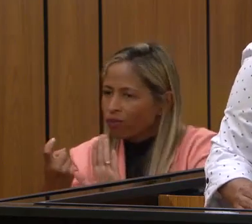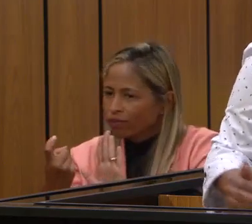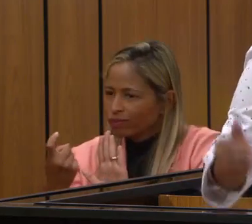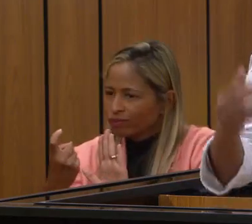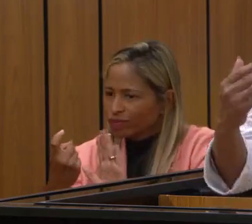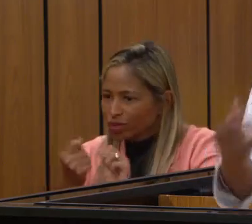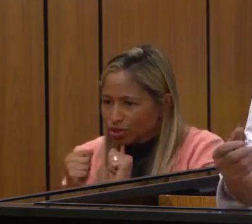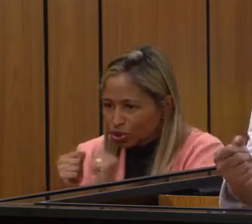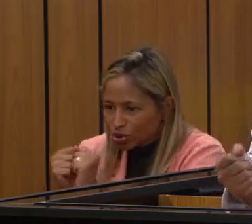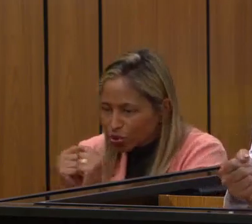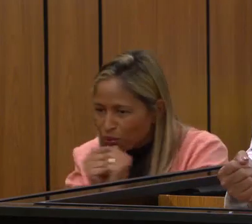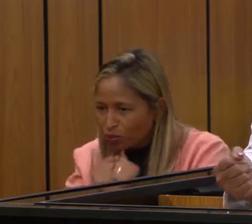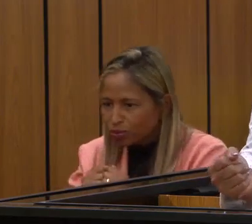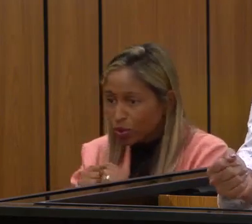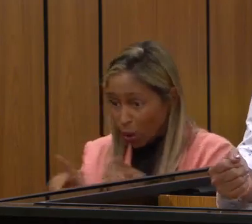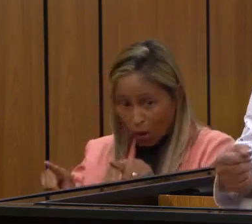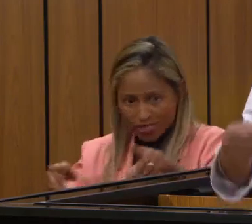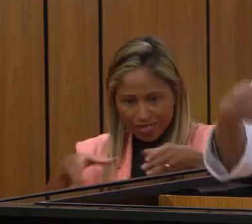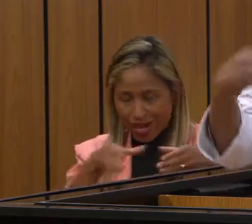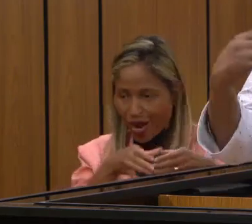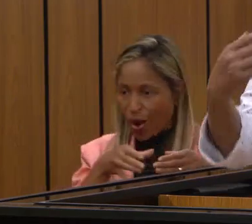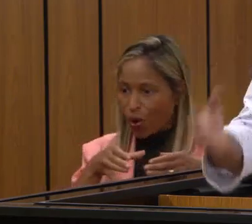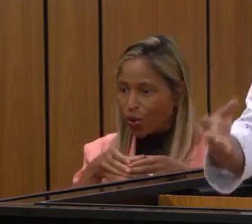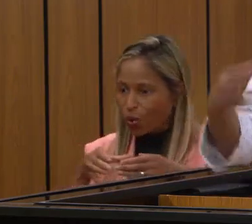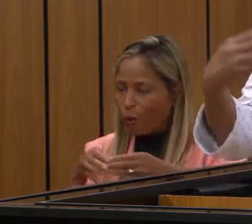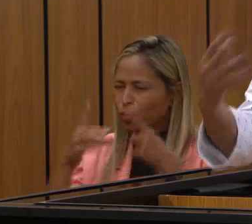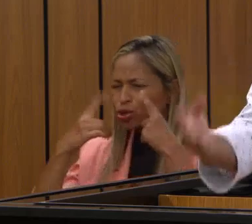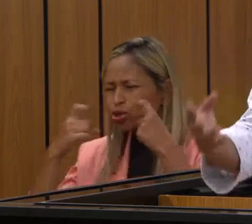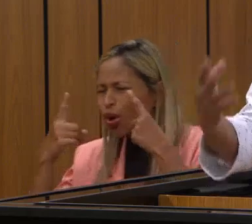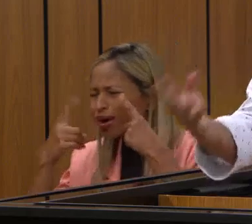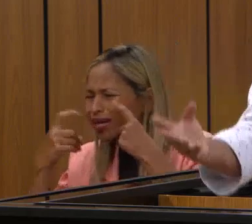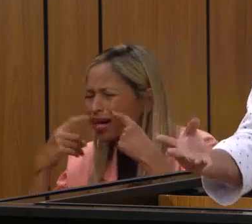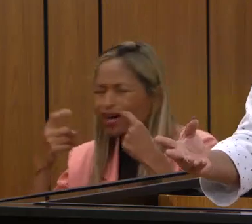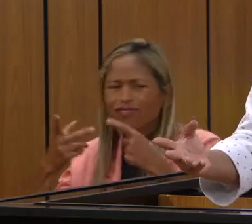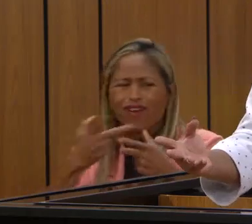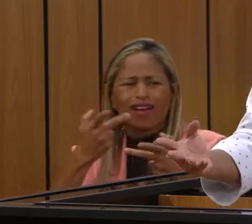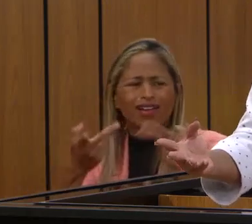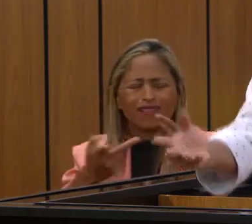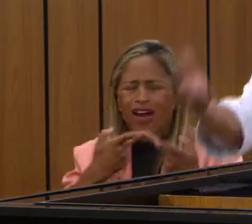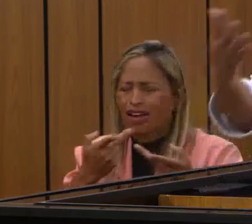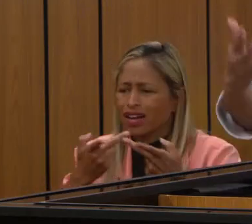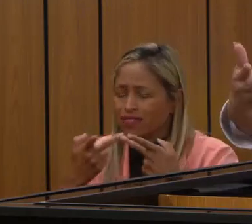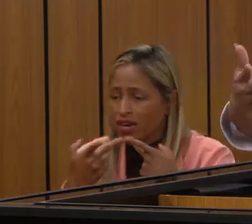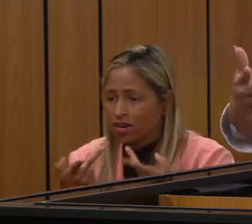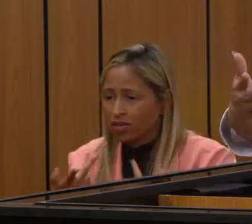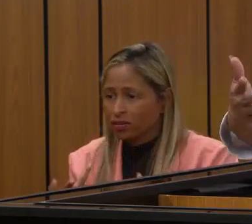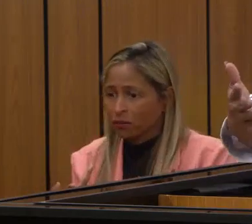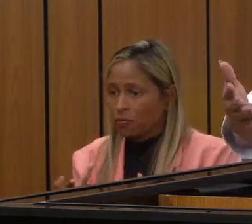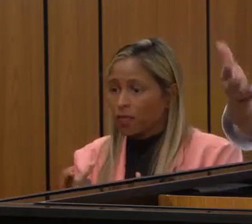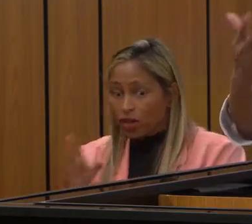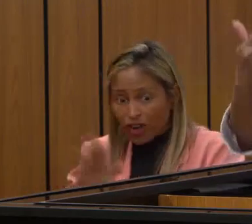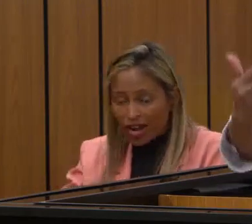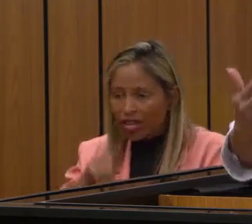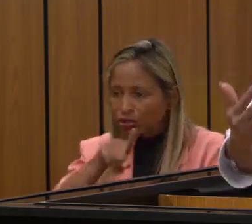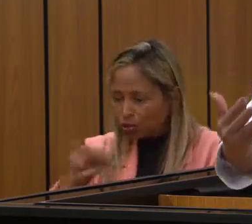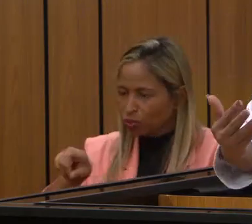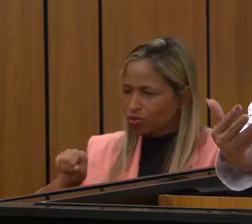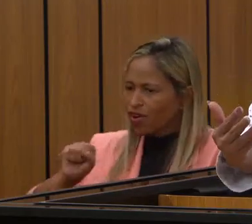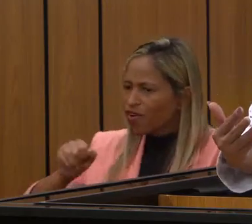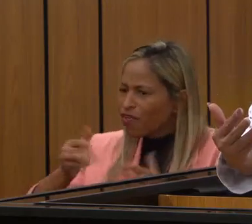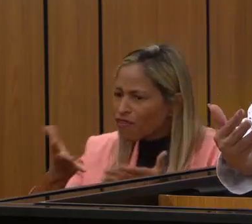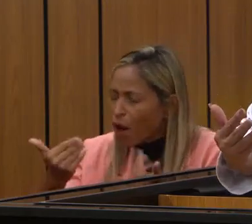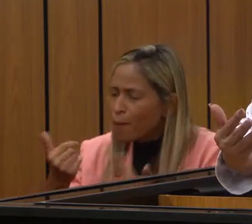igual nós estávamos no grupo o pessoal chorando só falando só falando o que eu falei com vocês vamos